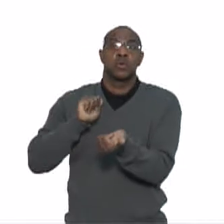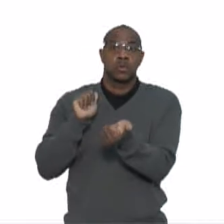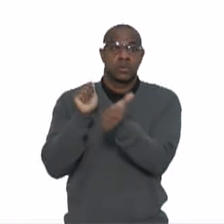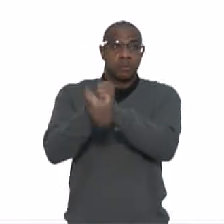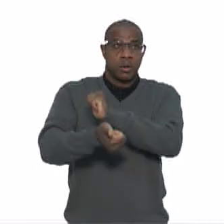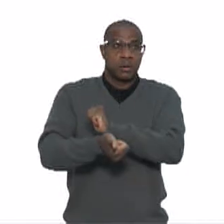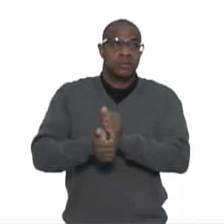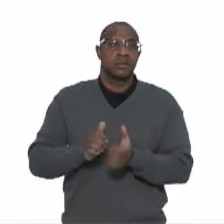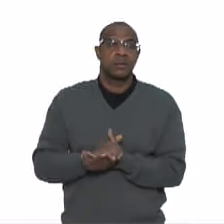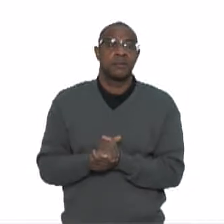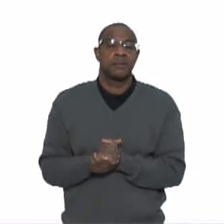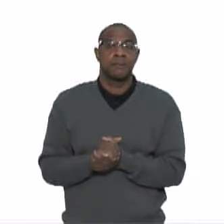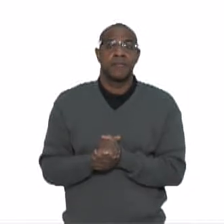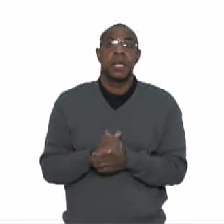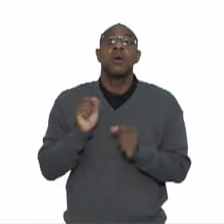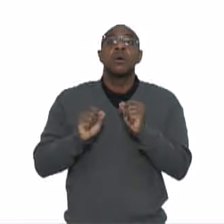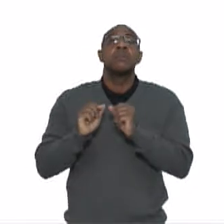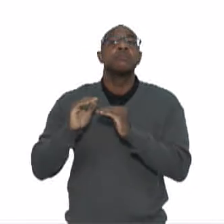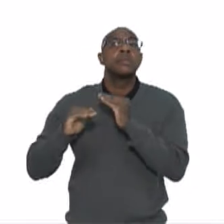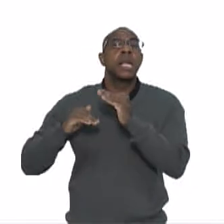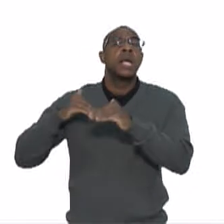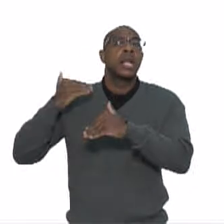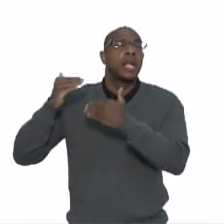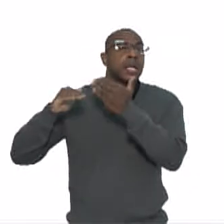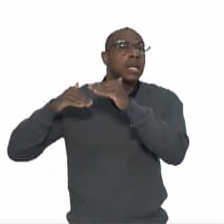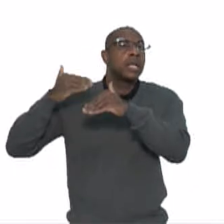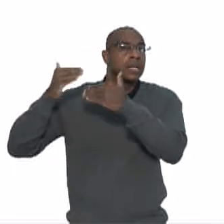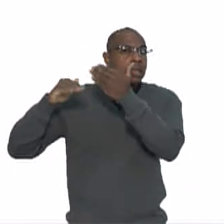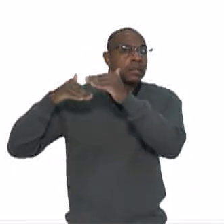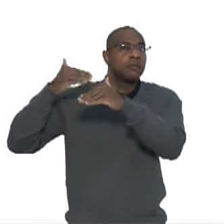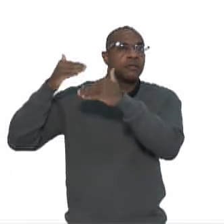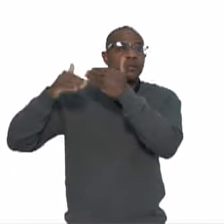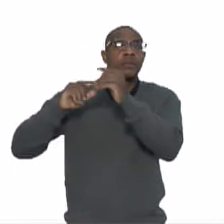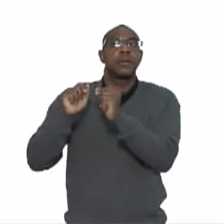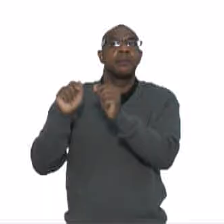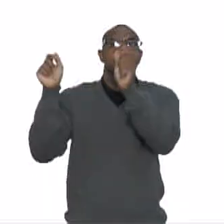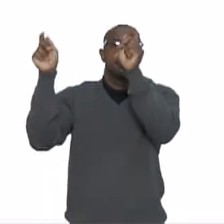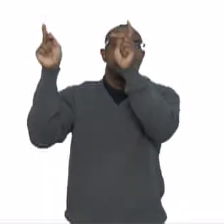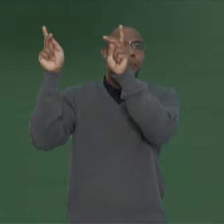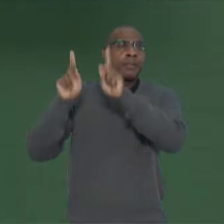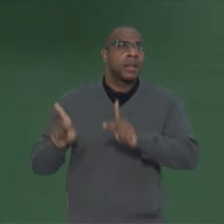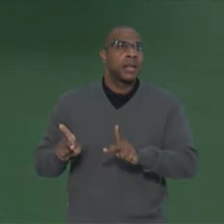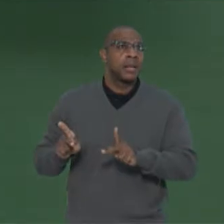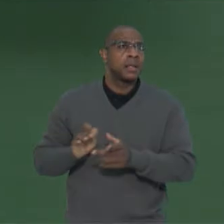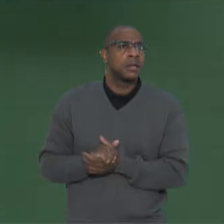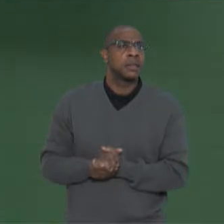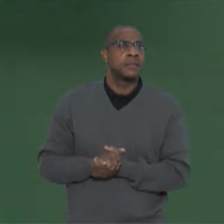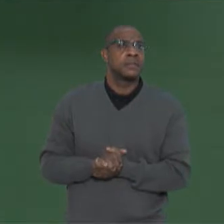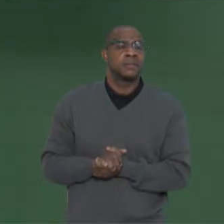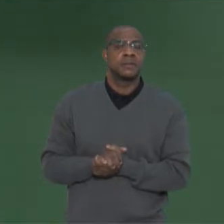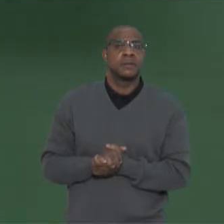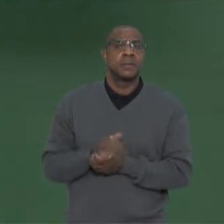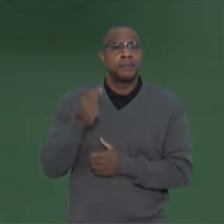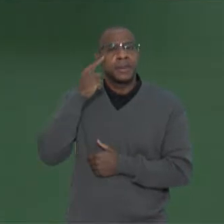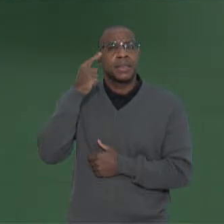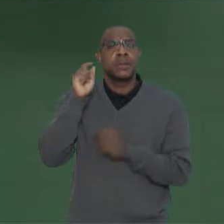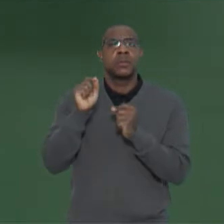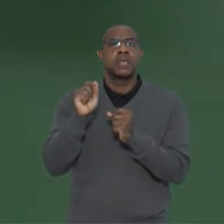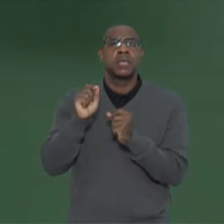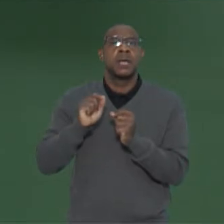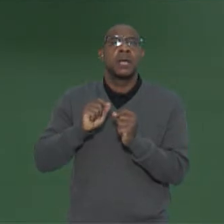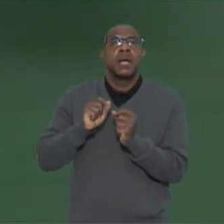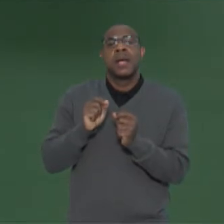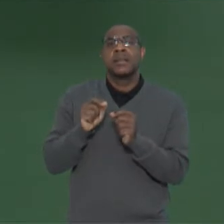ou seja, o desenvolvimento e a paz. Pensando aí a nível, âmbito mundial,